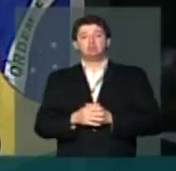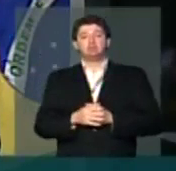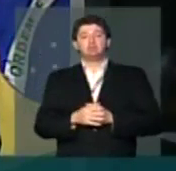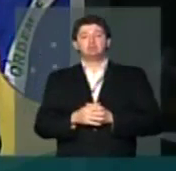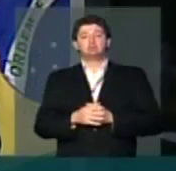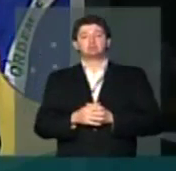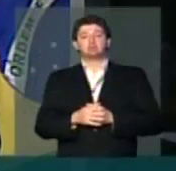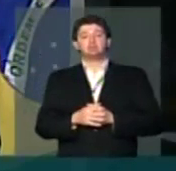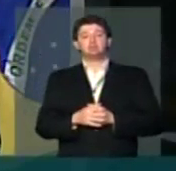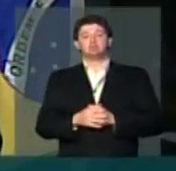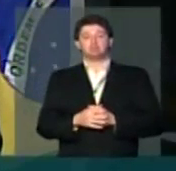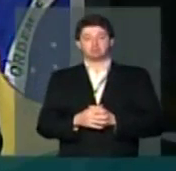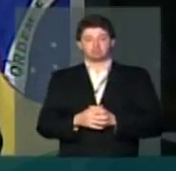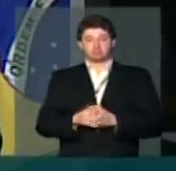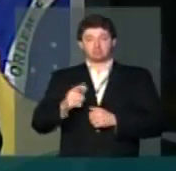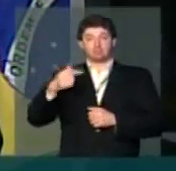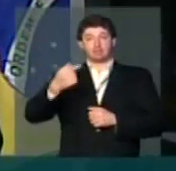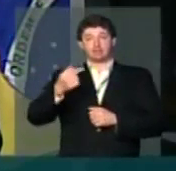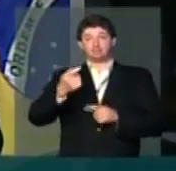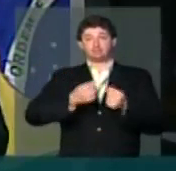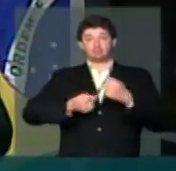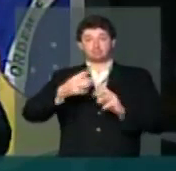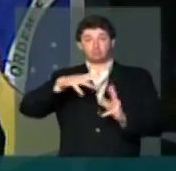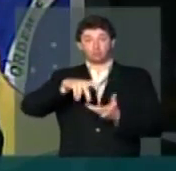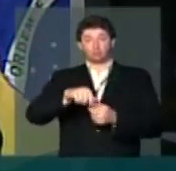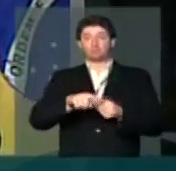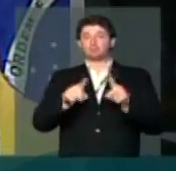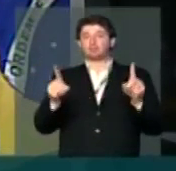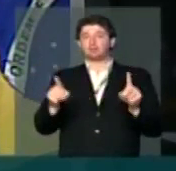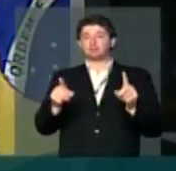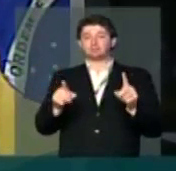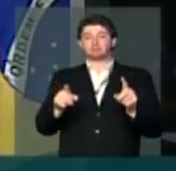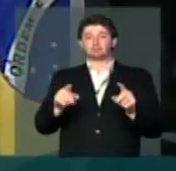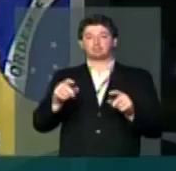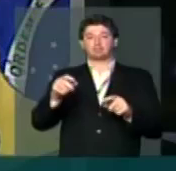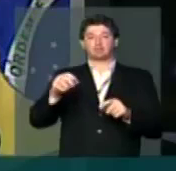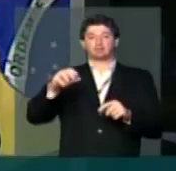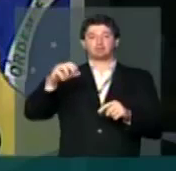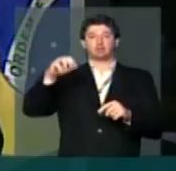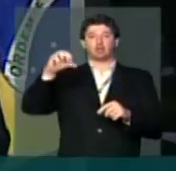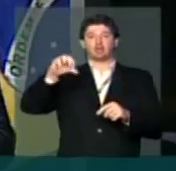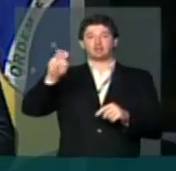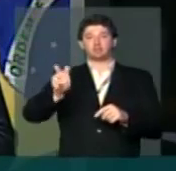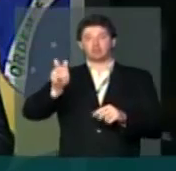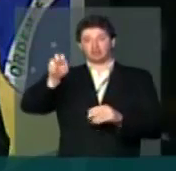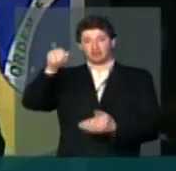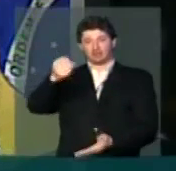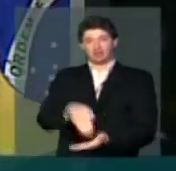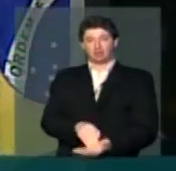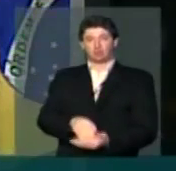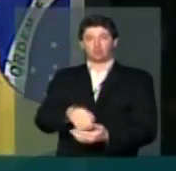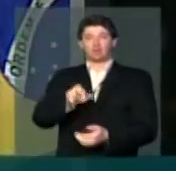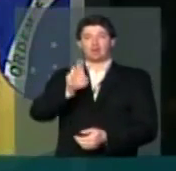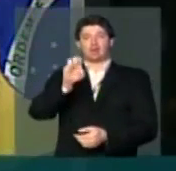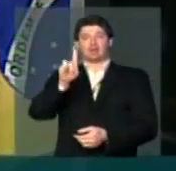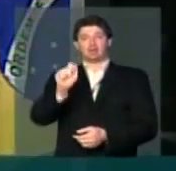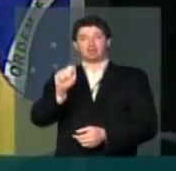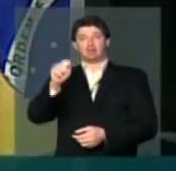observamos que somos a 7ª economia do mundo, mas apenas o 95º lugar em renda per